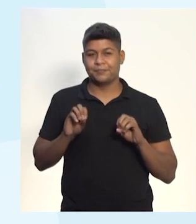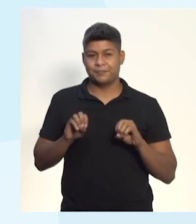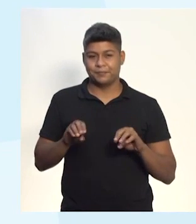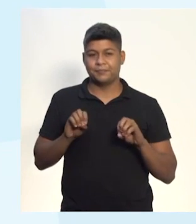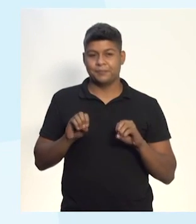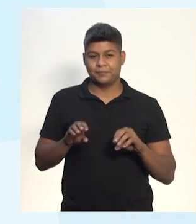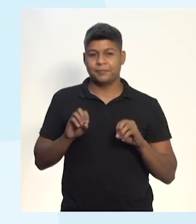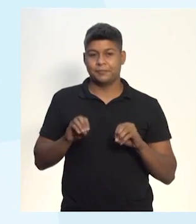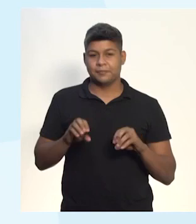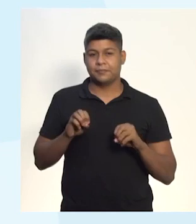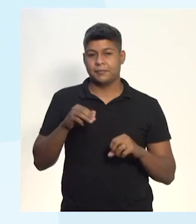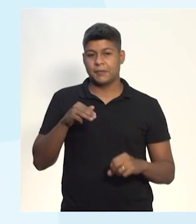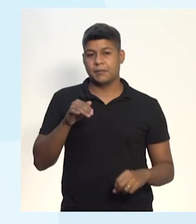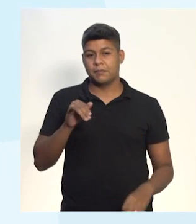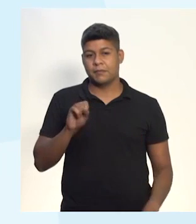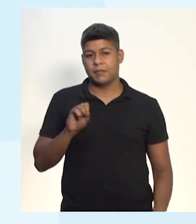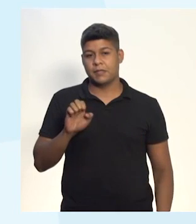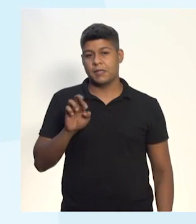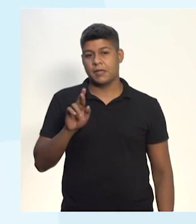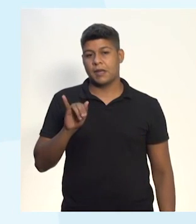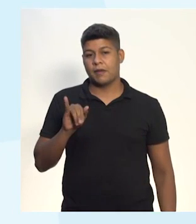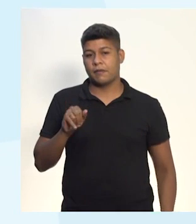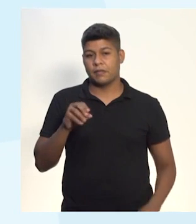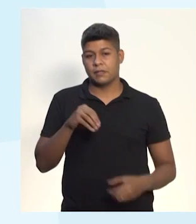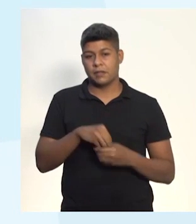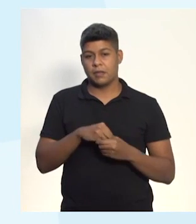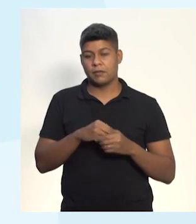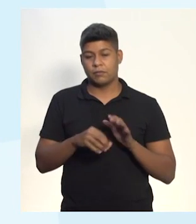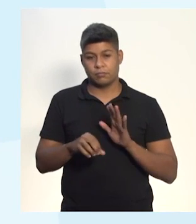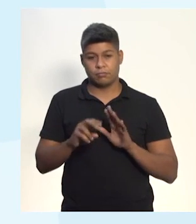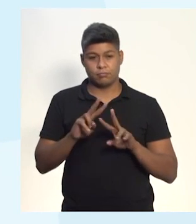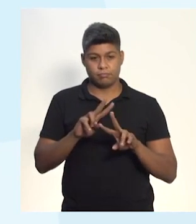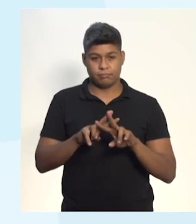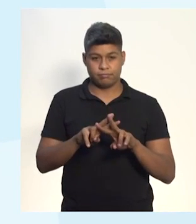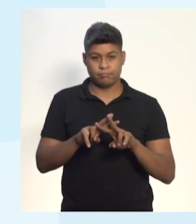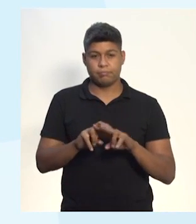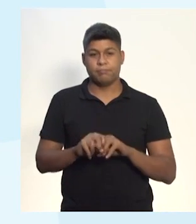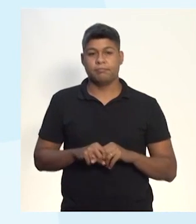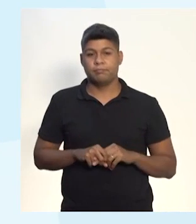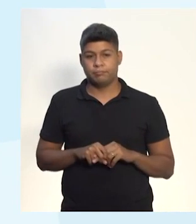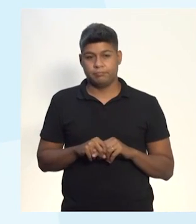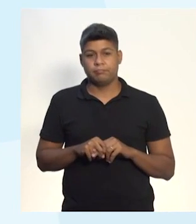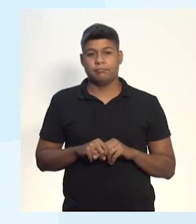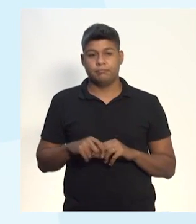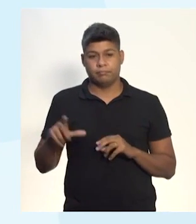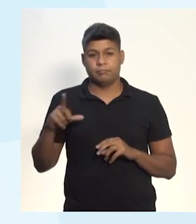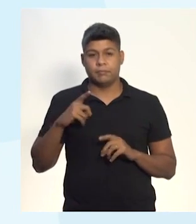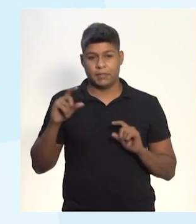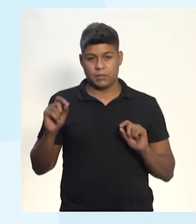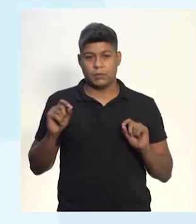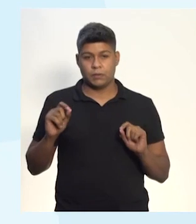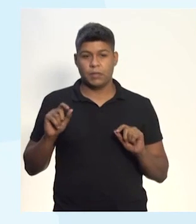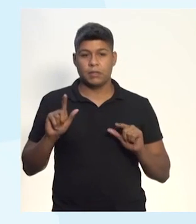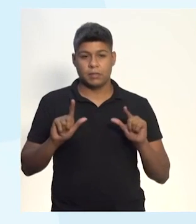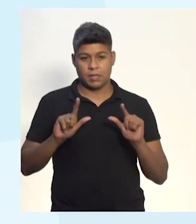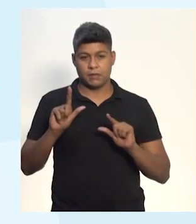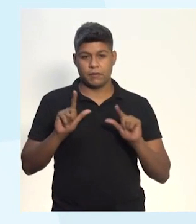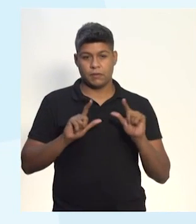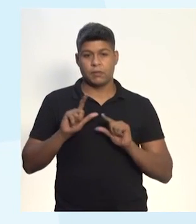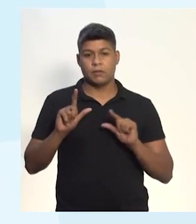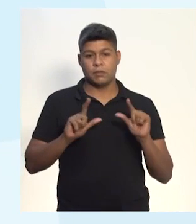os miseráveis dando aulas em uma prisão. E a minissérie, né, dos Miseráveis, com